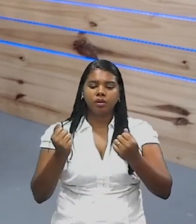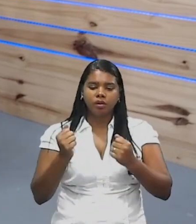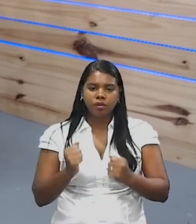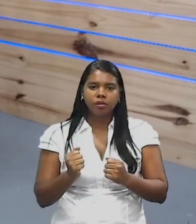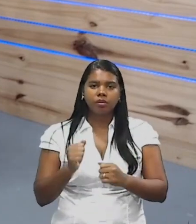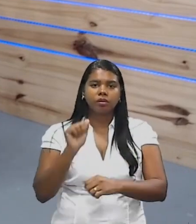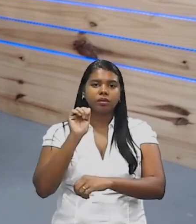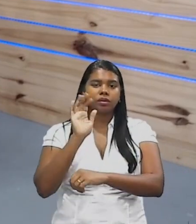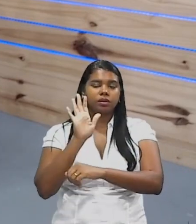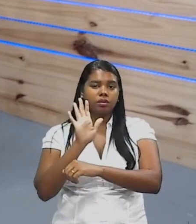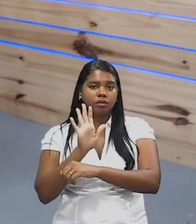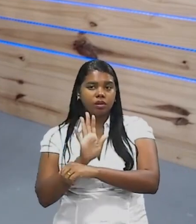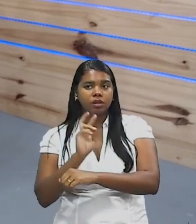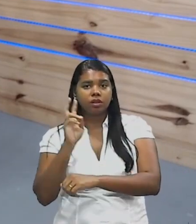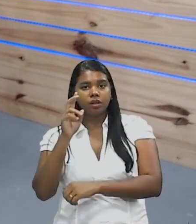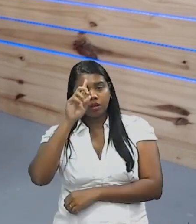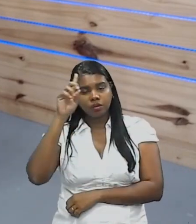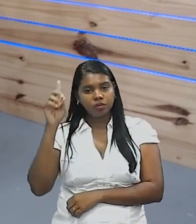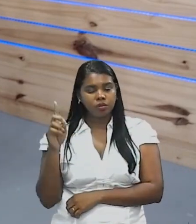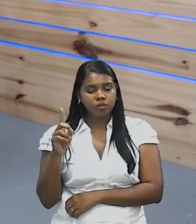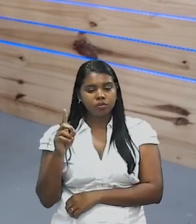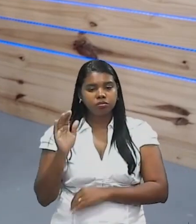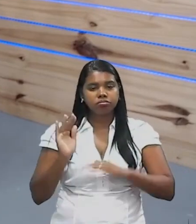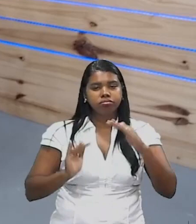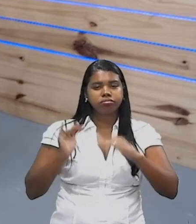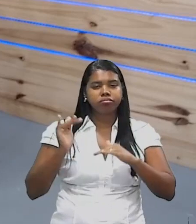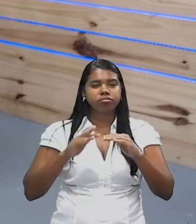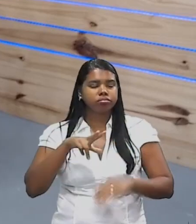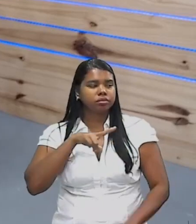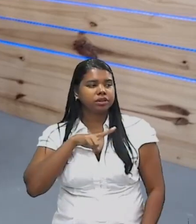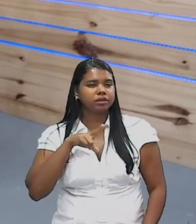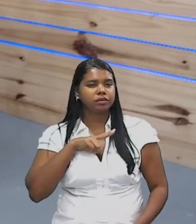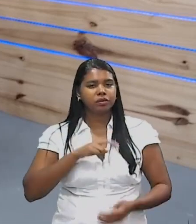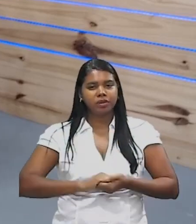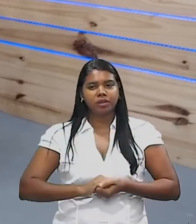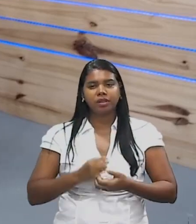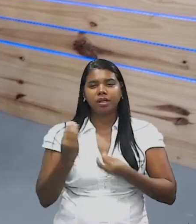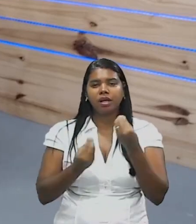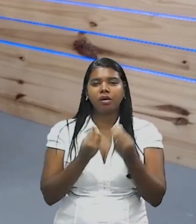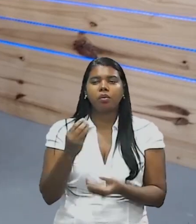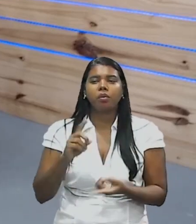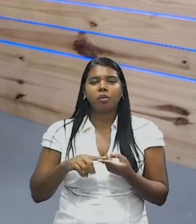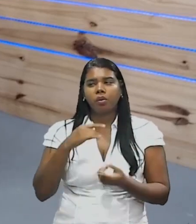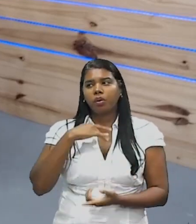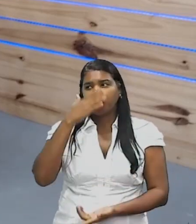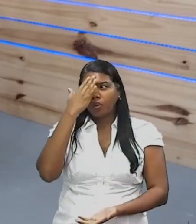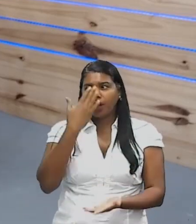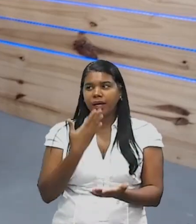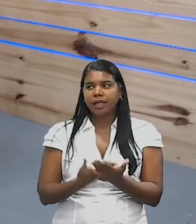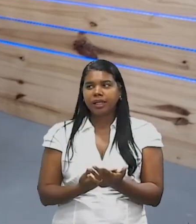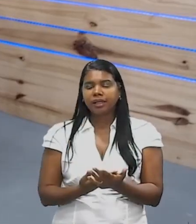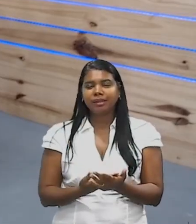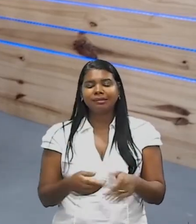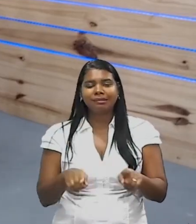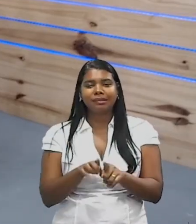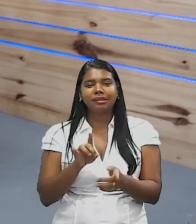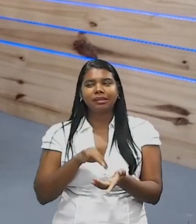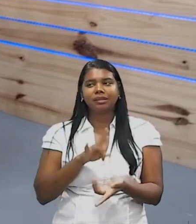dia. Então, isso depende muito, né, das particularidades. Como também eu acredito que não é só o